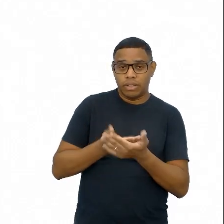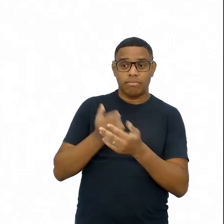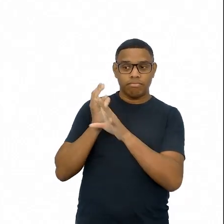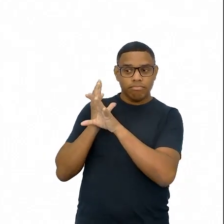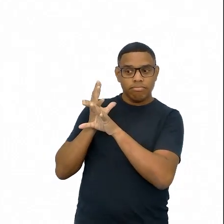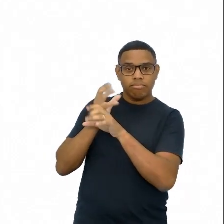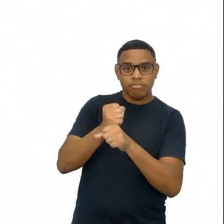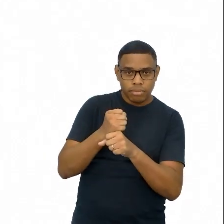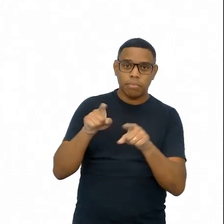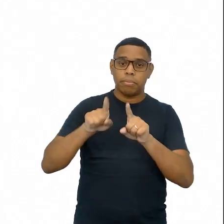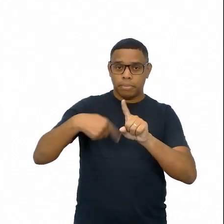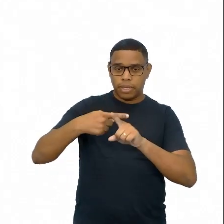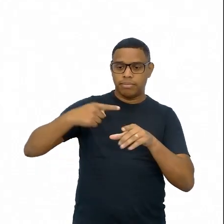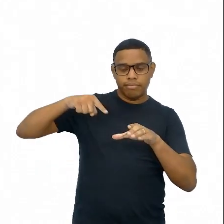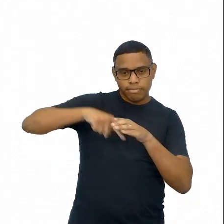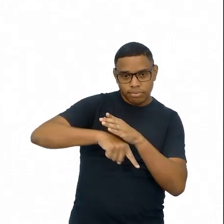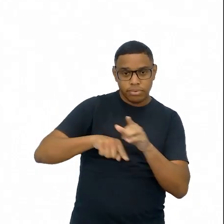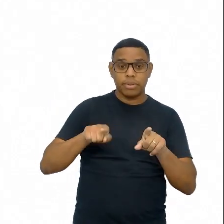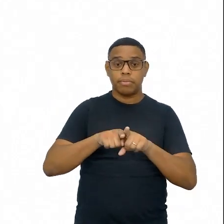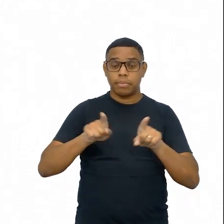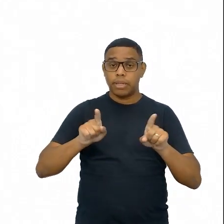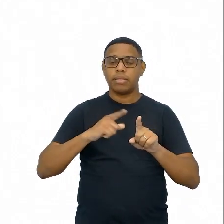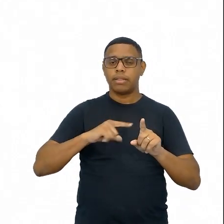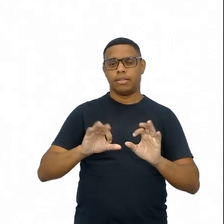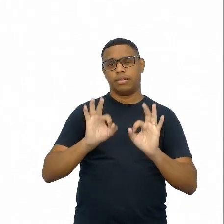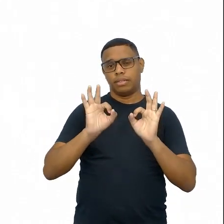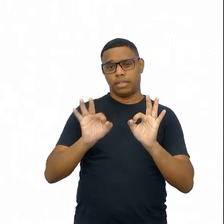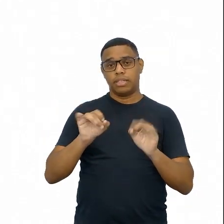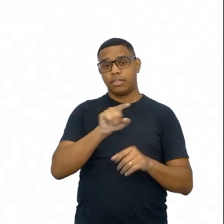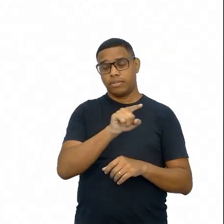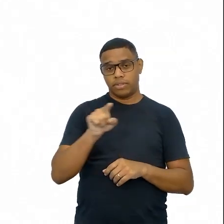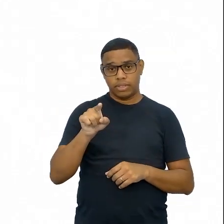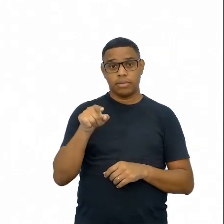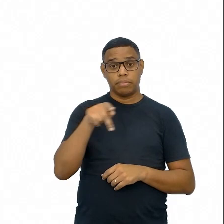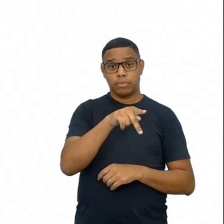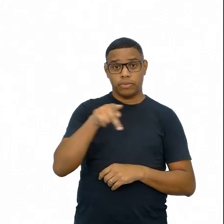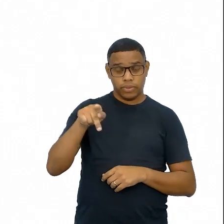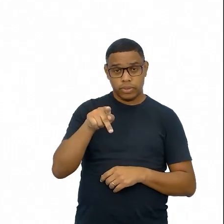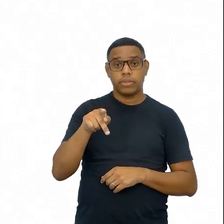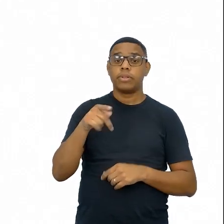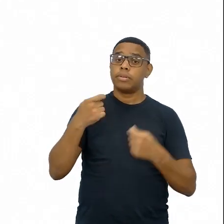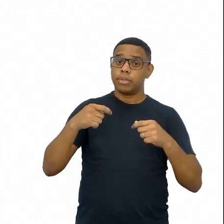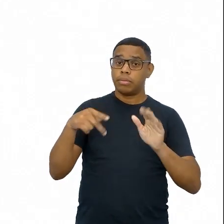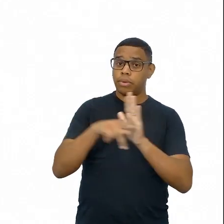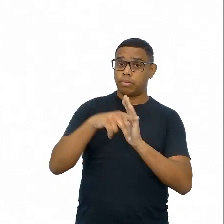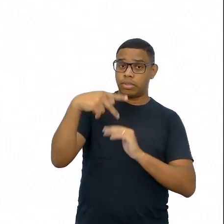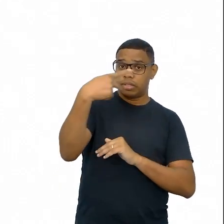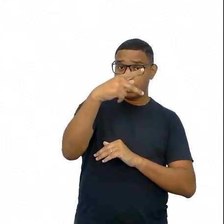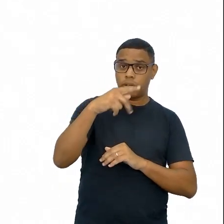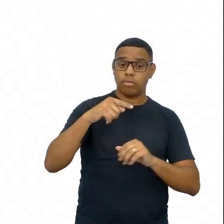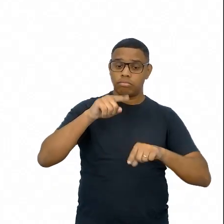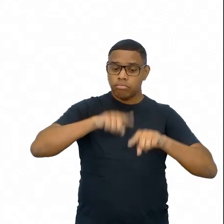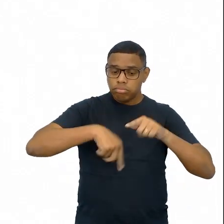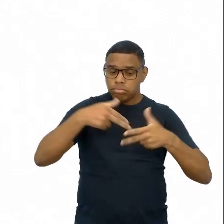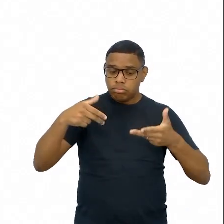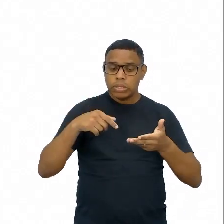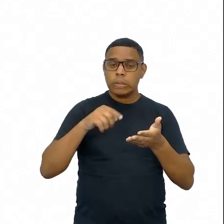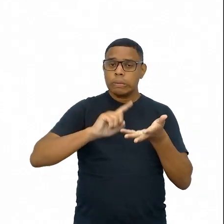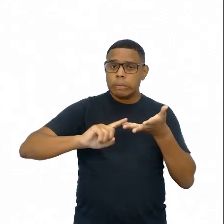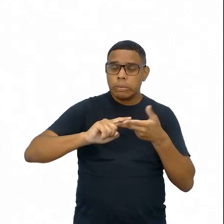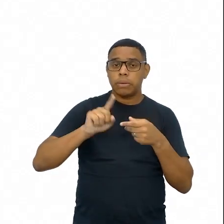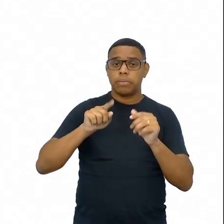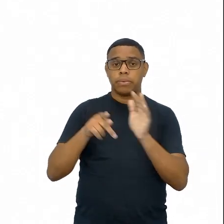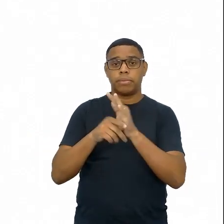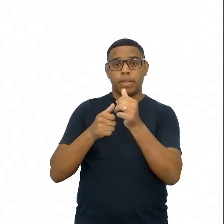e aprofundadas, mas com certeza, né, você, professor, deve ter seus próprios instrumentos de